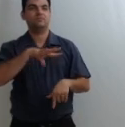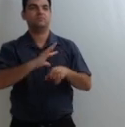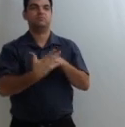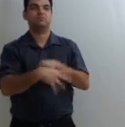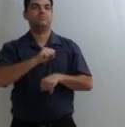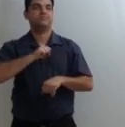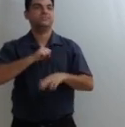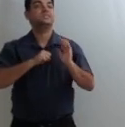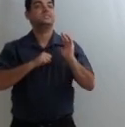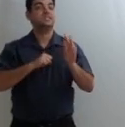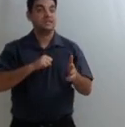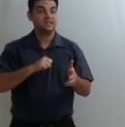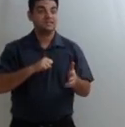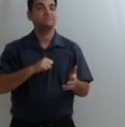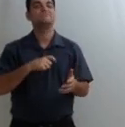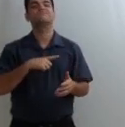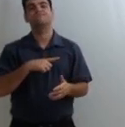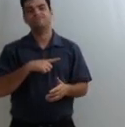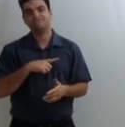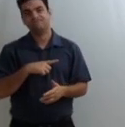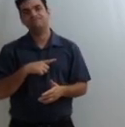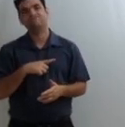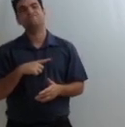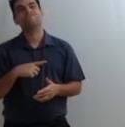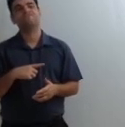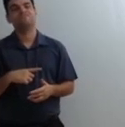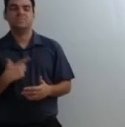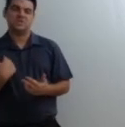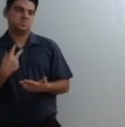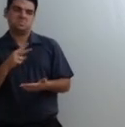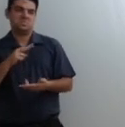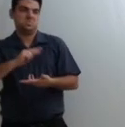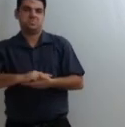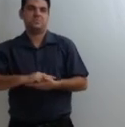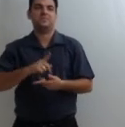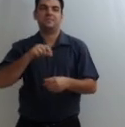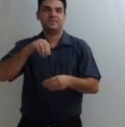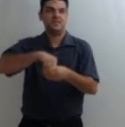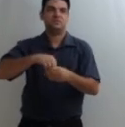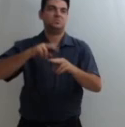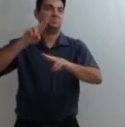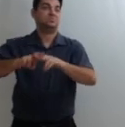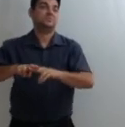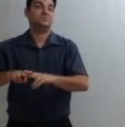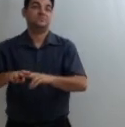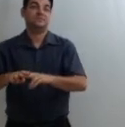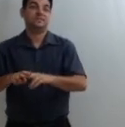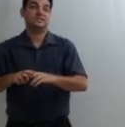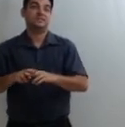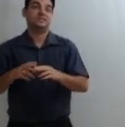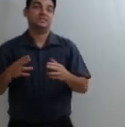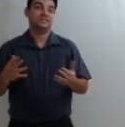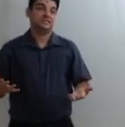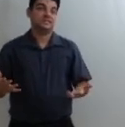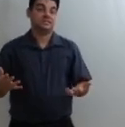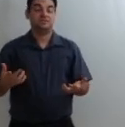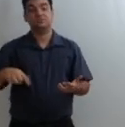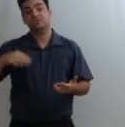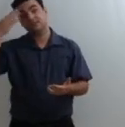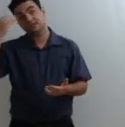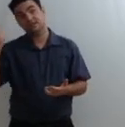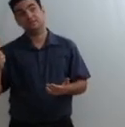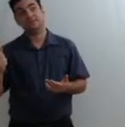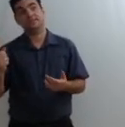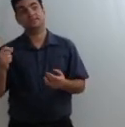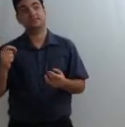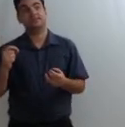ele esteve acamado lá na penitenciária e a gente sabe que a reincidência é um caso muito comum. Hoje